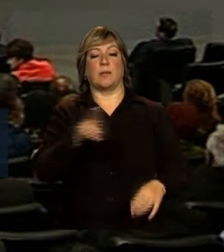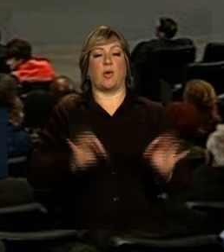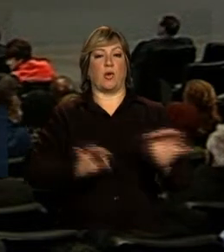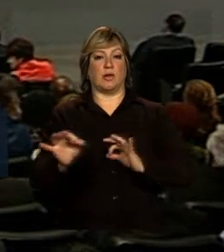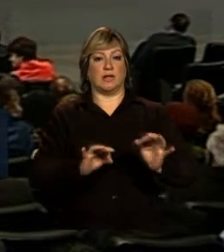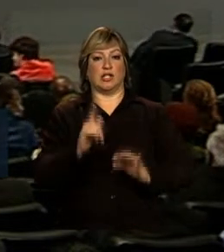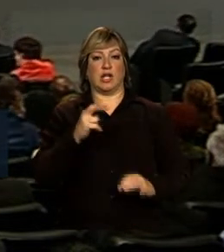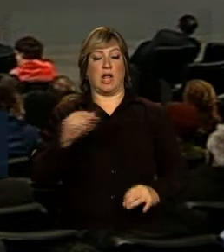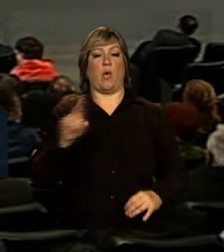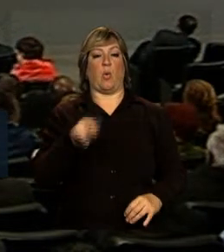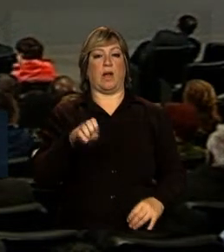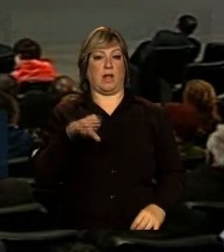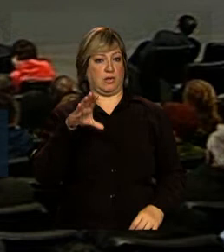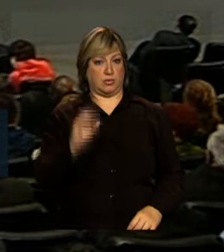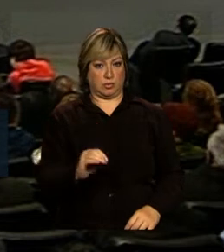da Unesco,